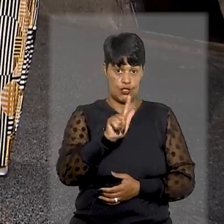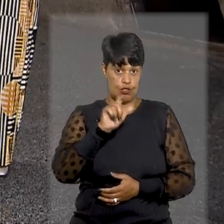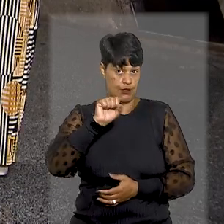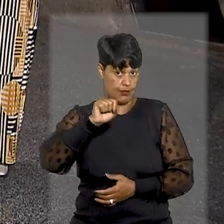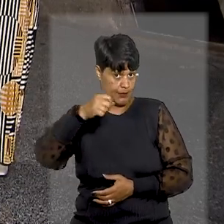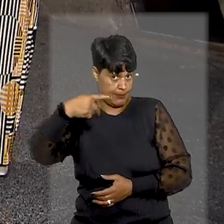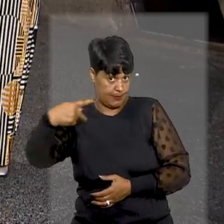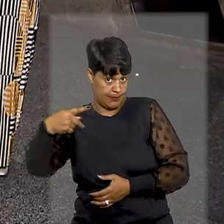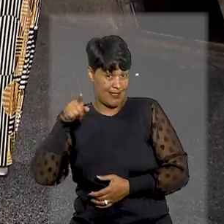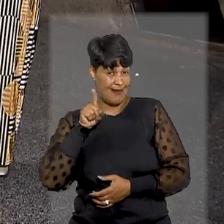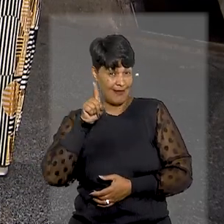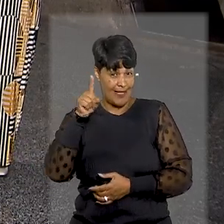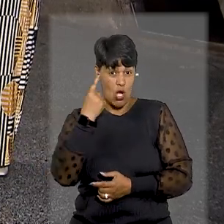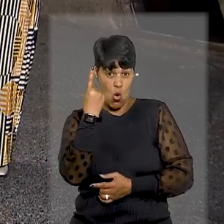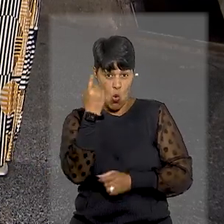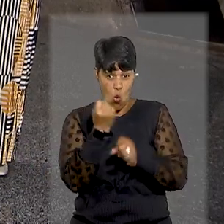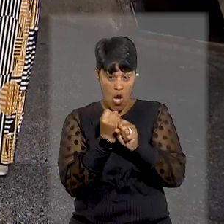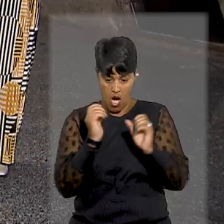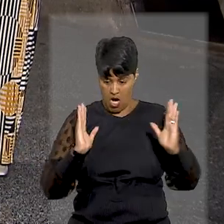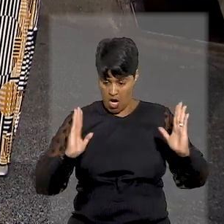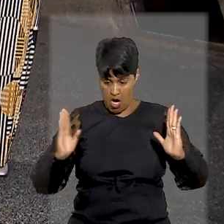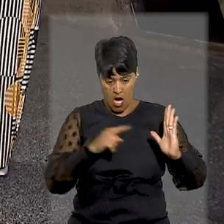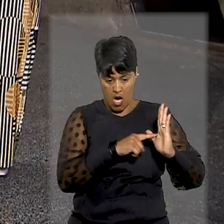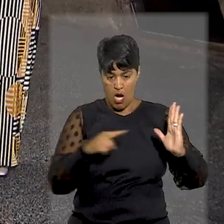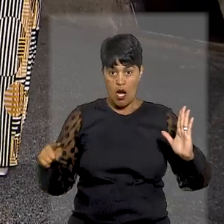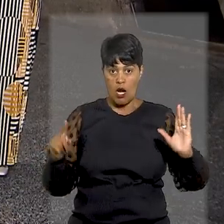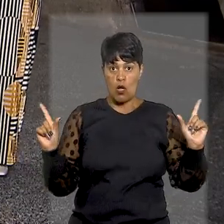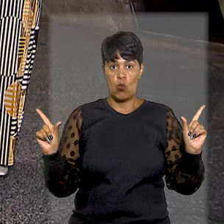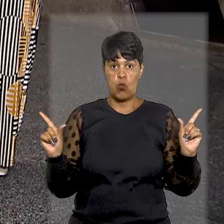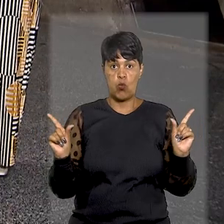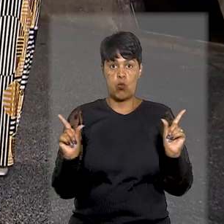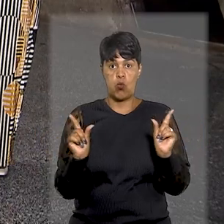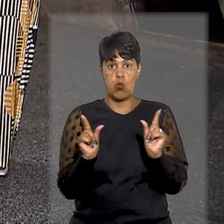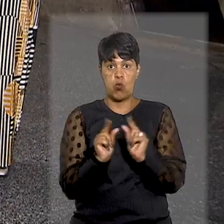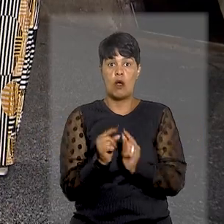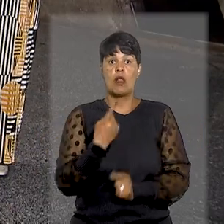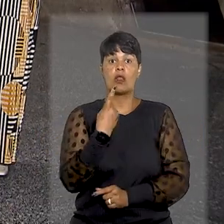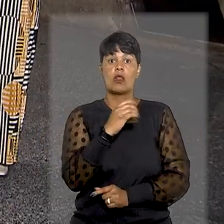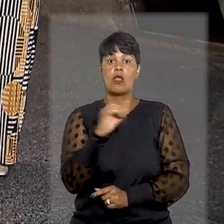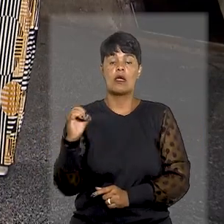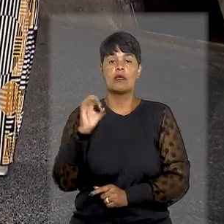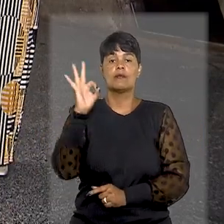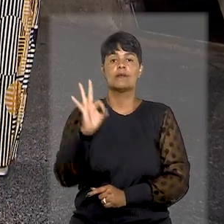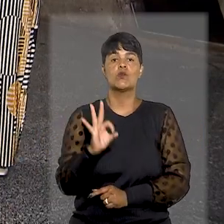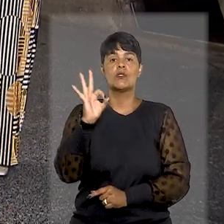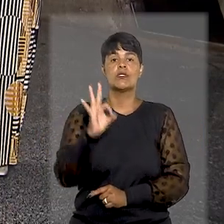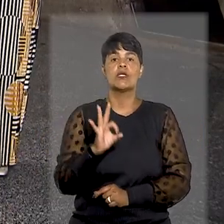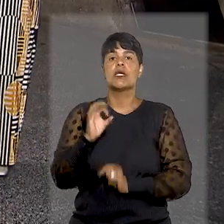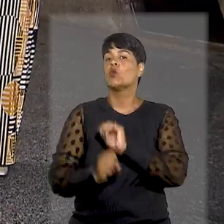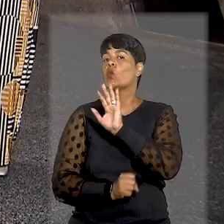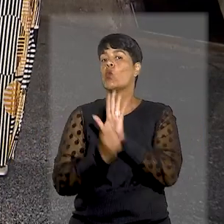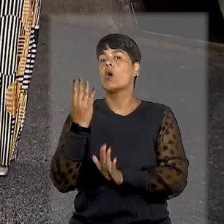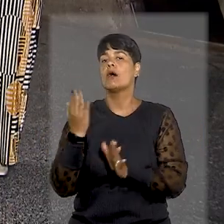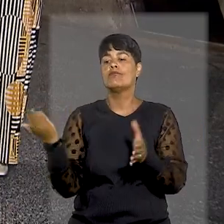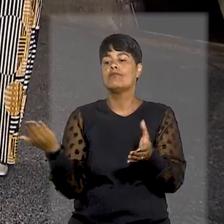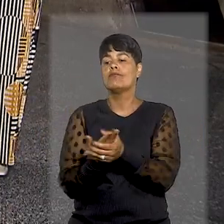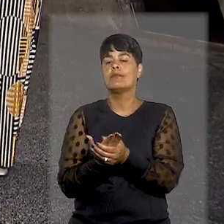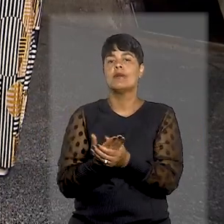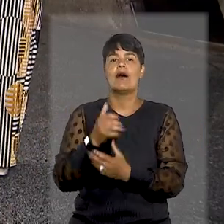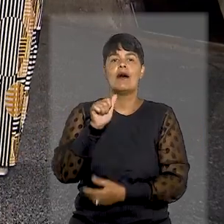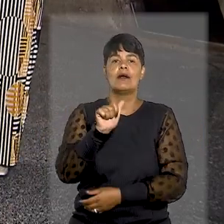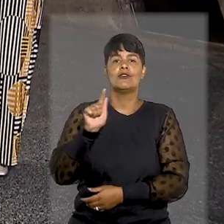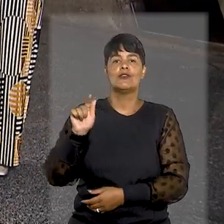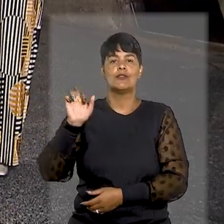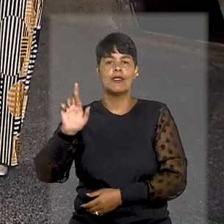Geral do Estado de São Paulo em um ano foi reduzido em mais de 10% a quantidade de agravos